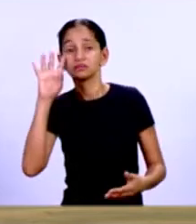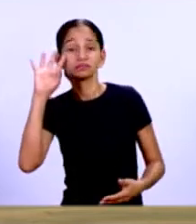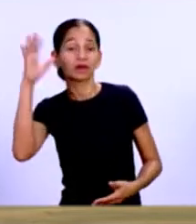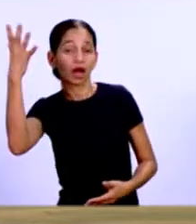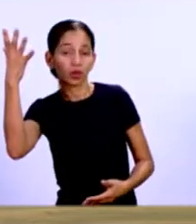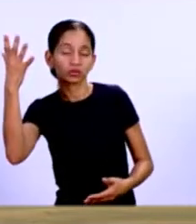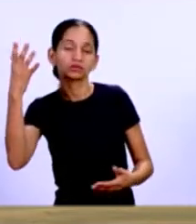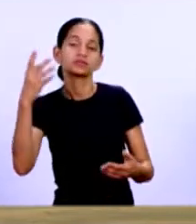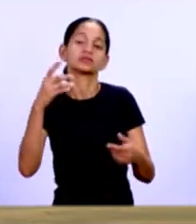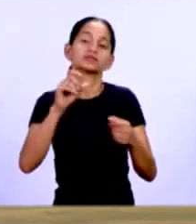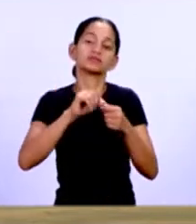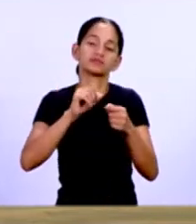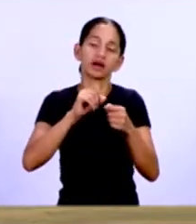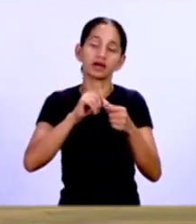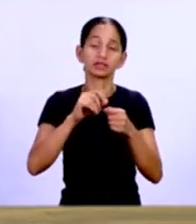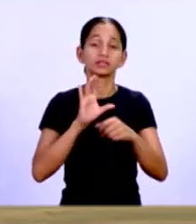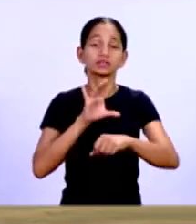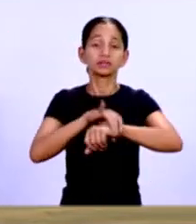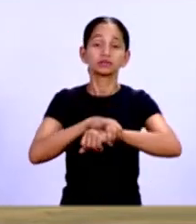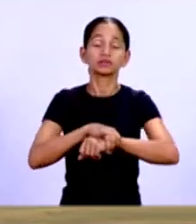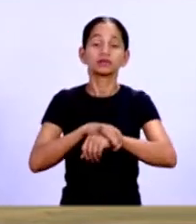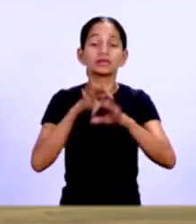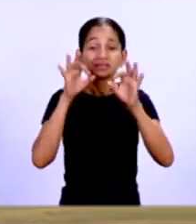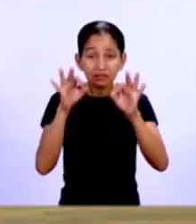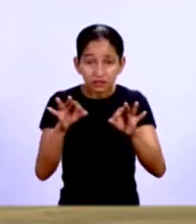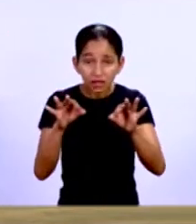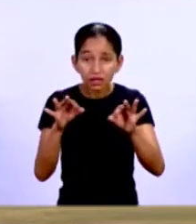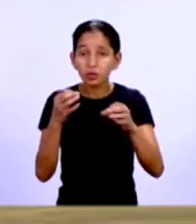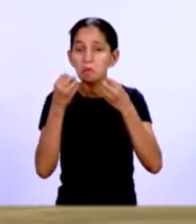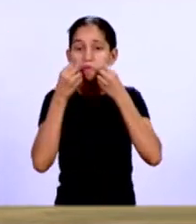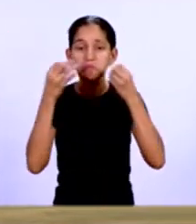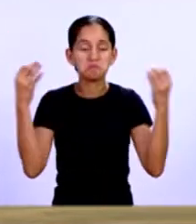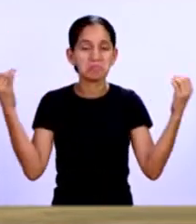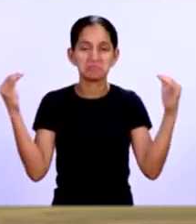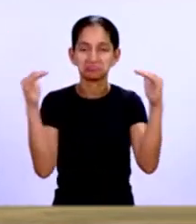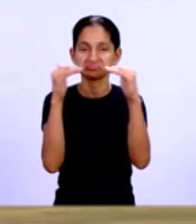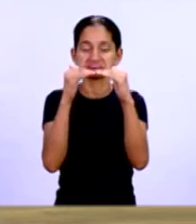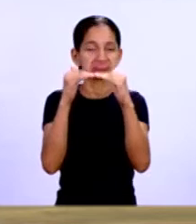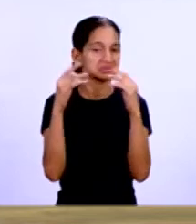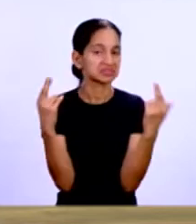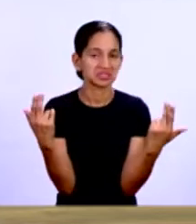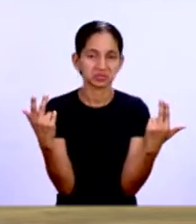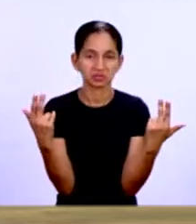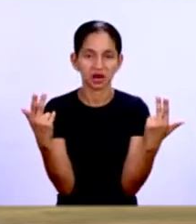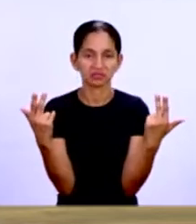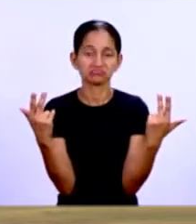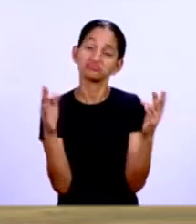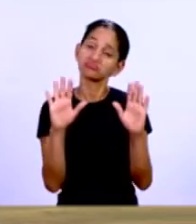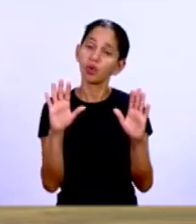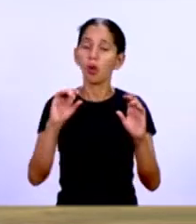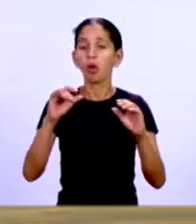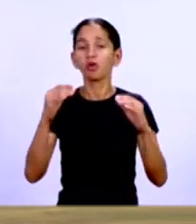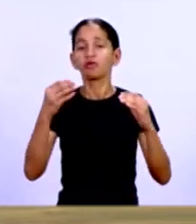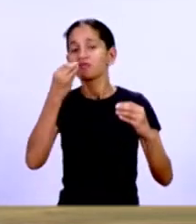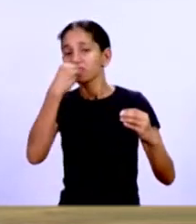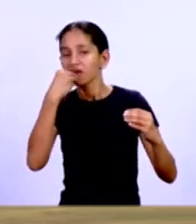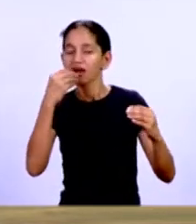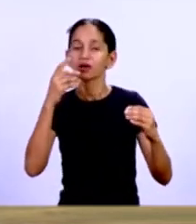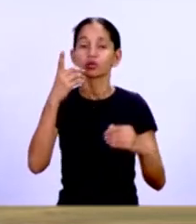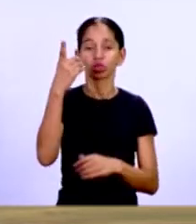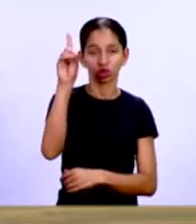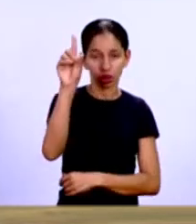ocorrer, a proteção que você tem, ela vai ser uma proteção boa, vai praticamente eliminar o risco ou não? No exemplo que a gente deu do